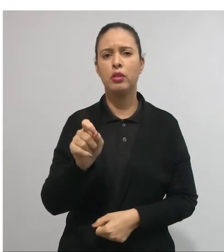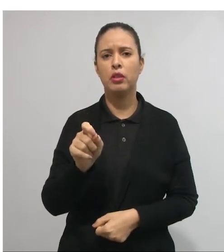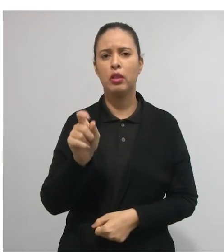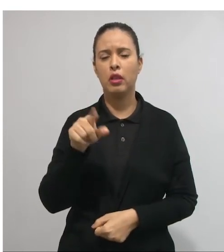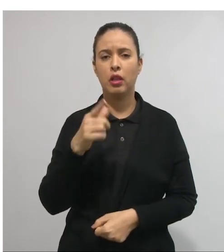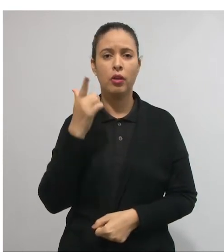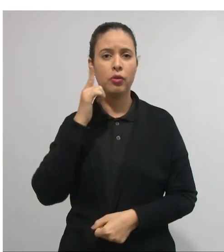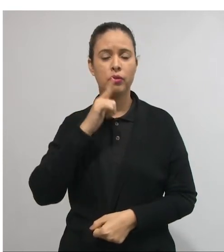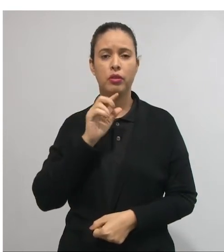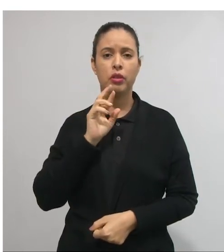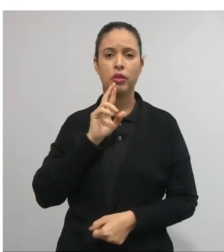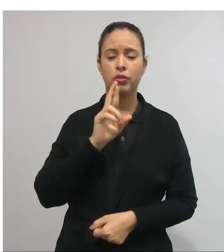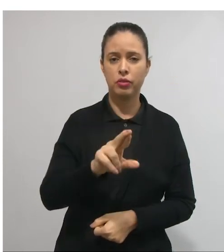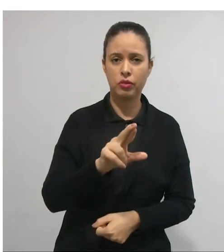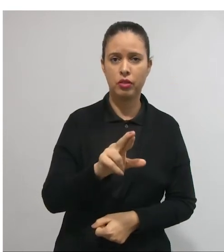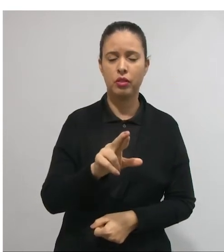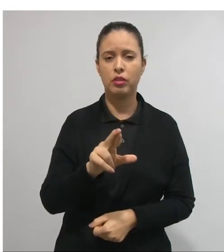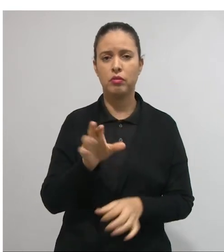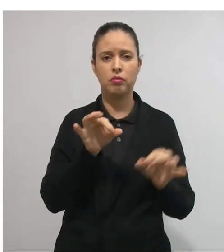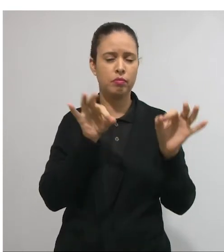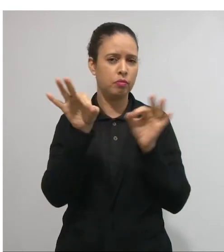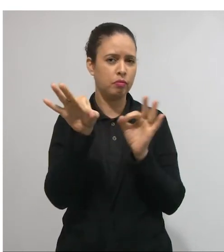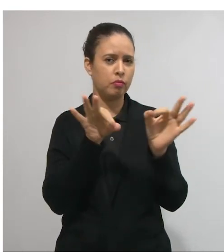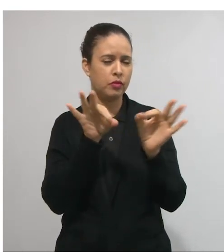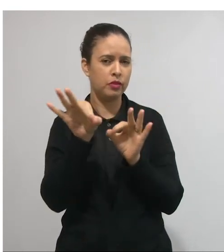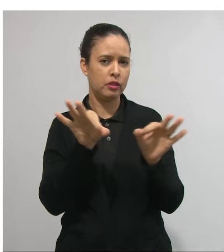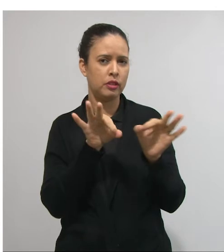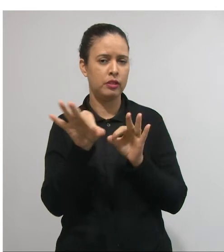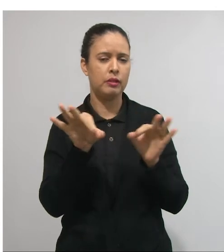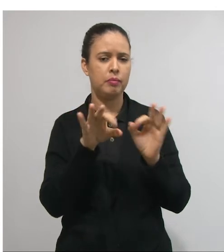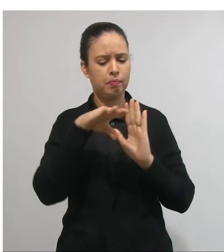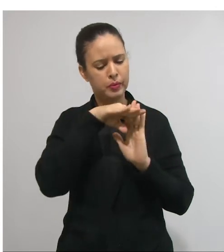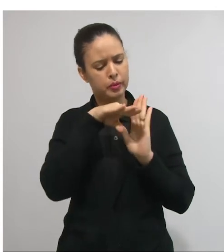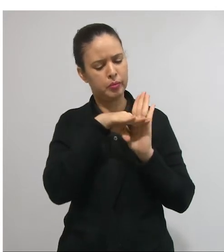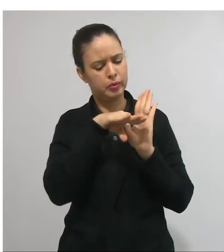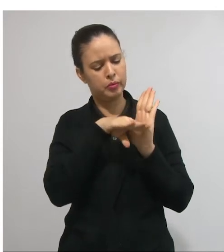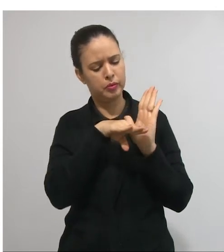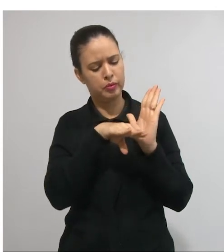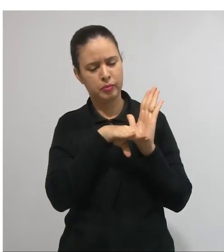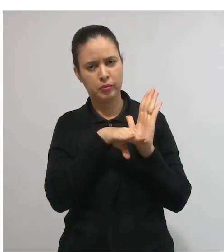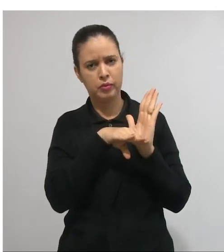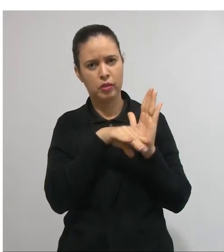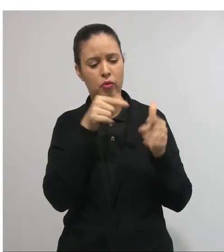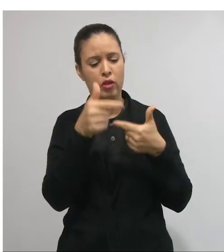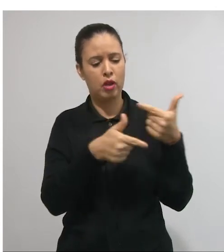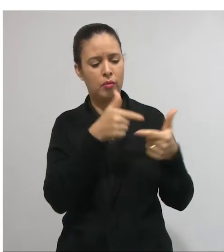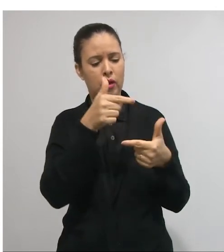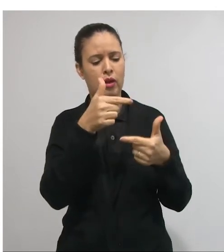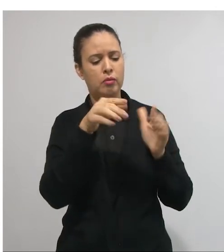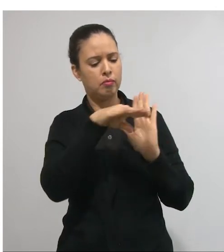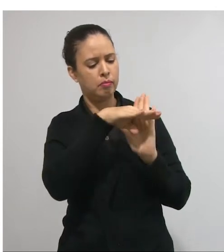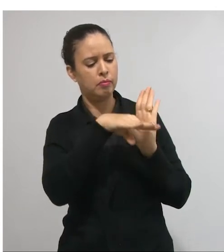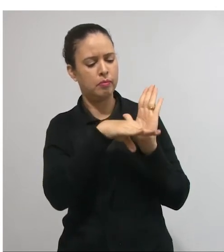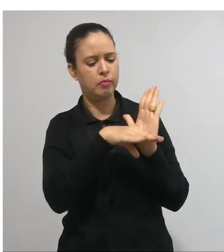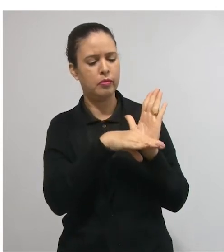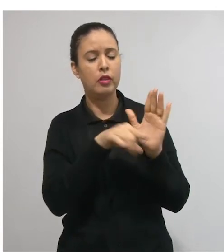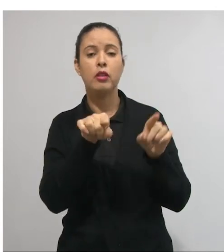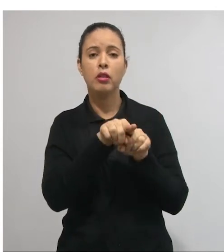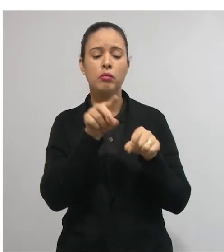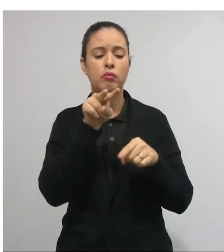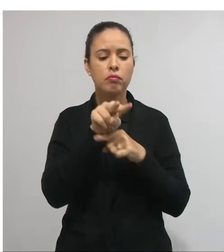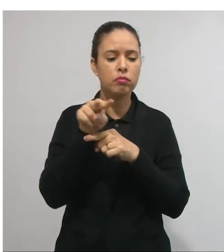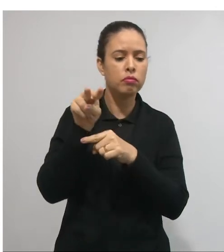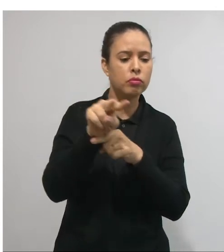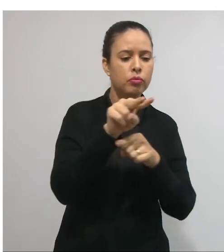alcance dos resultados por meio do planejamento, né? A coisa é planejada e monitoramento constante